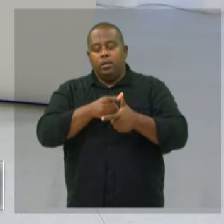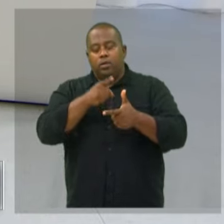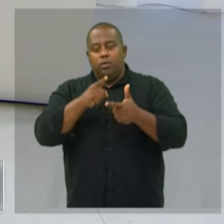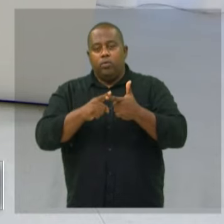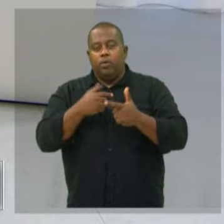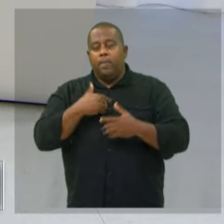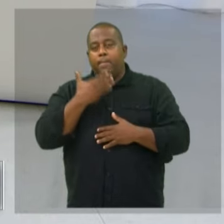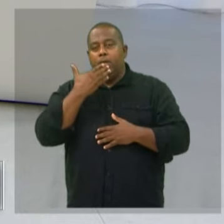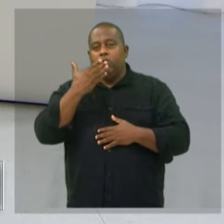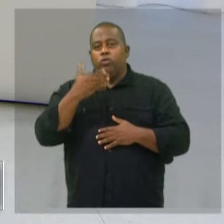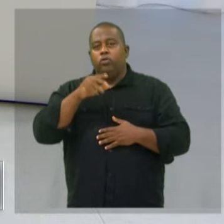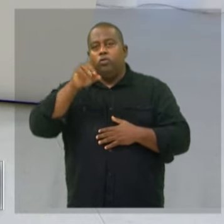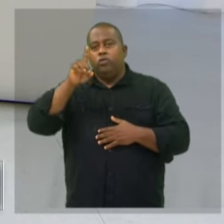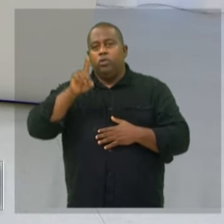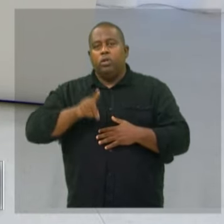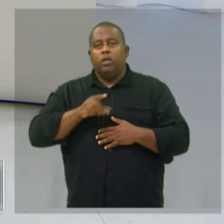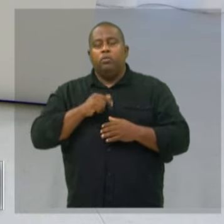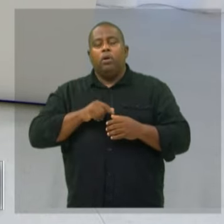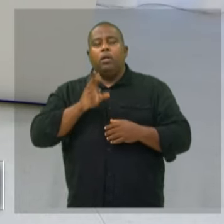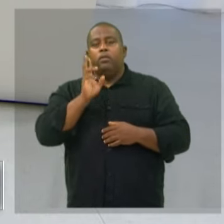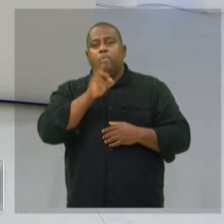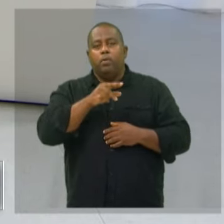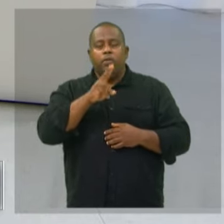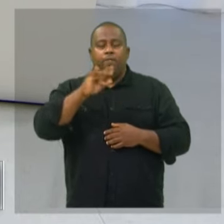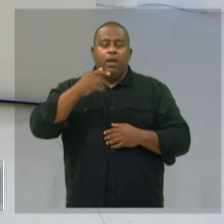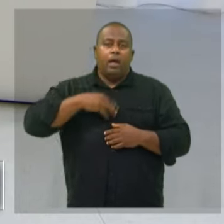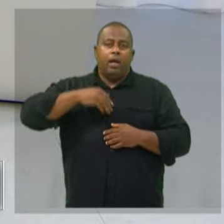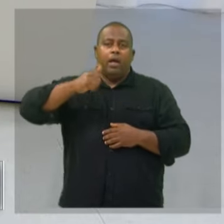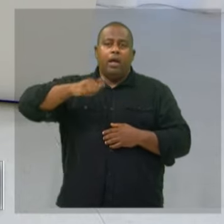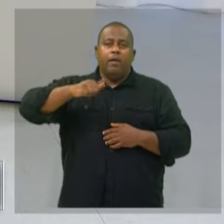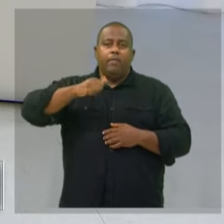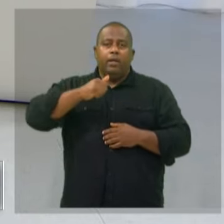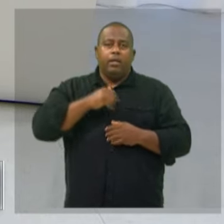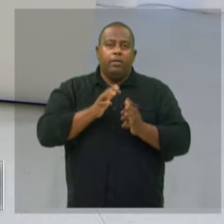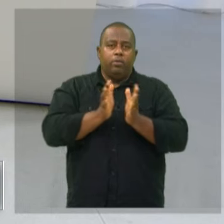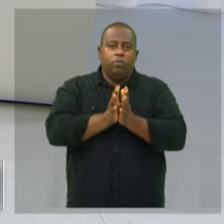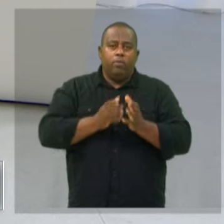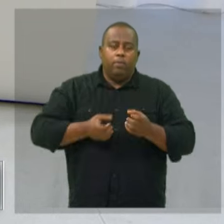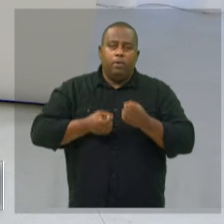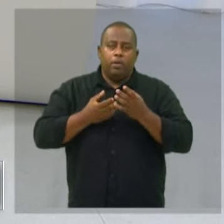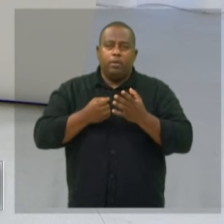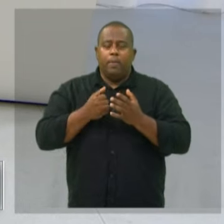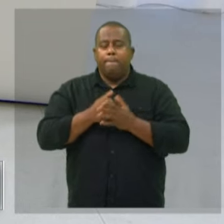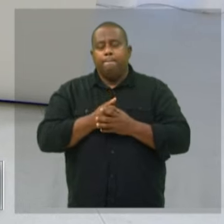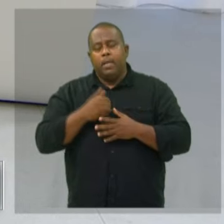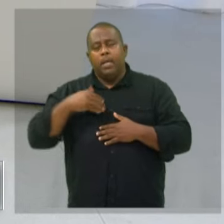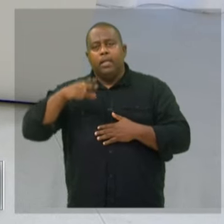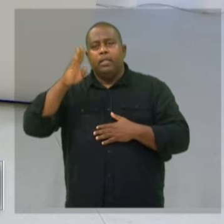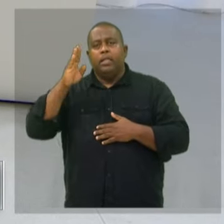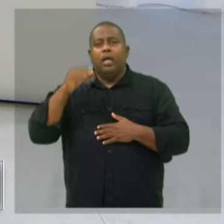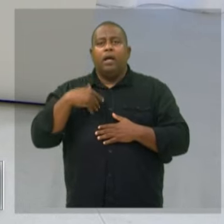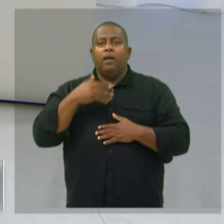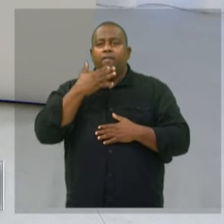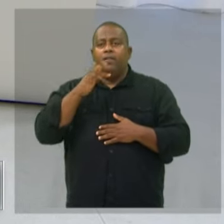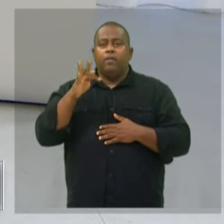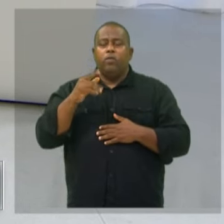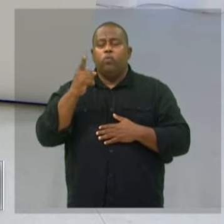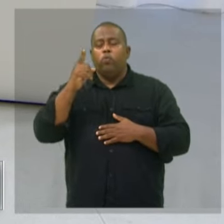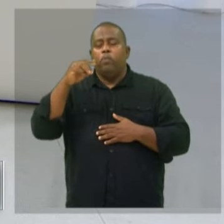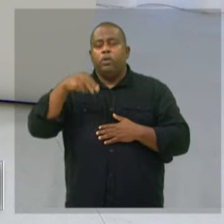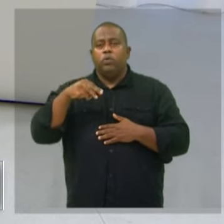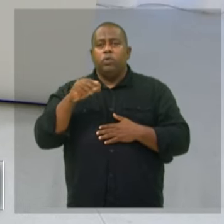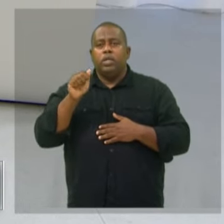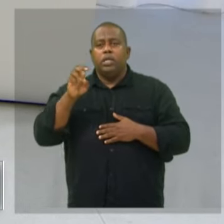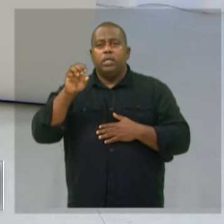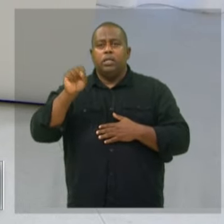de direito de resposta que também será avaliado pela nossa produção candidato Flávio sen eu tem agora 1 minuto e 15 segundos